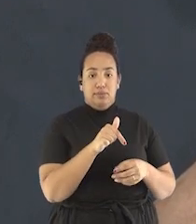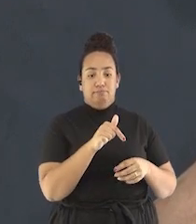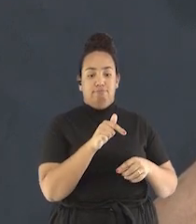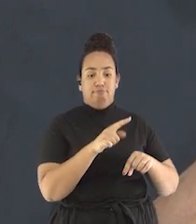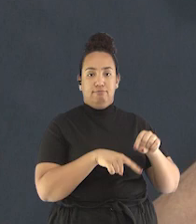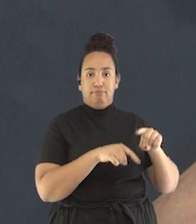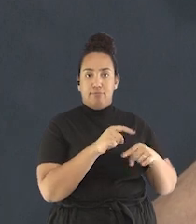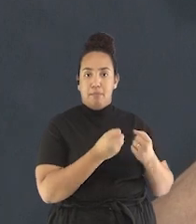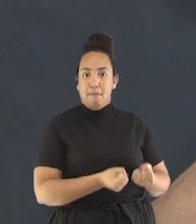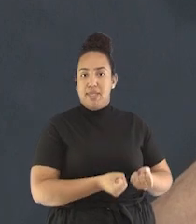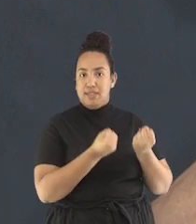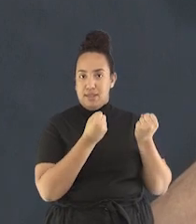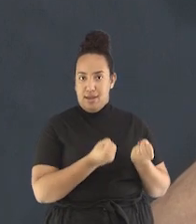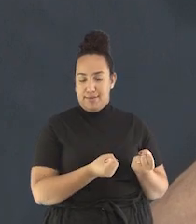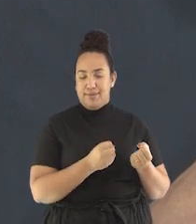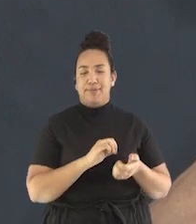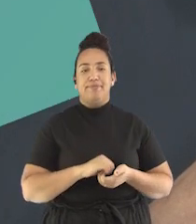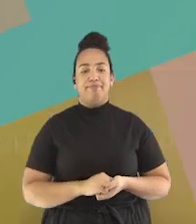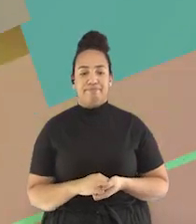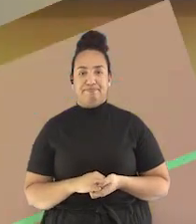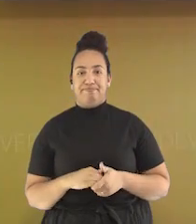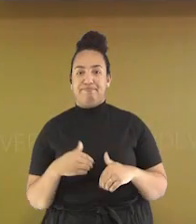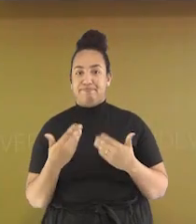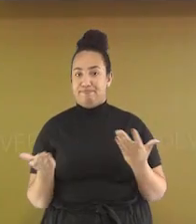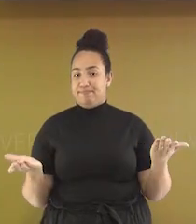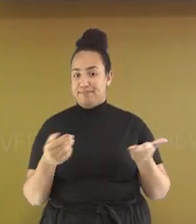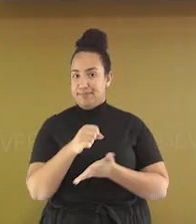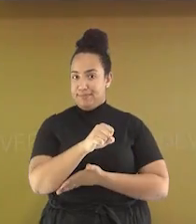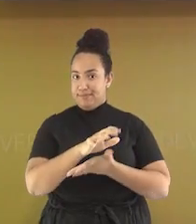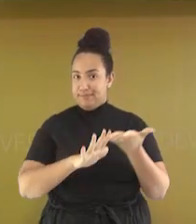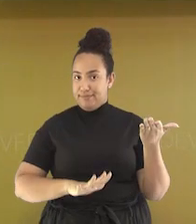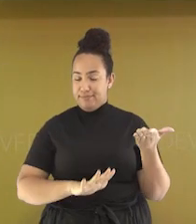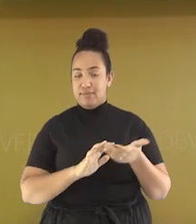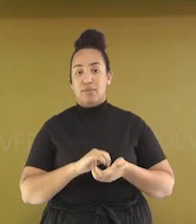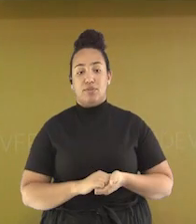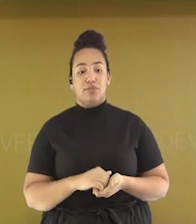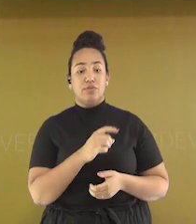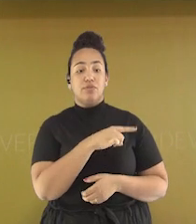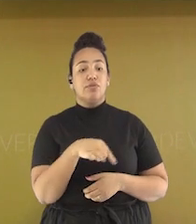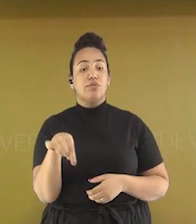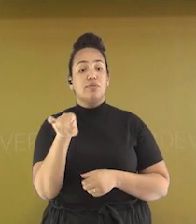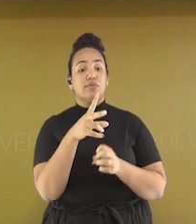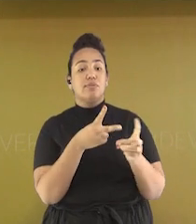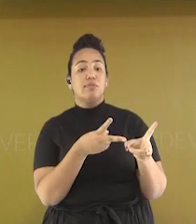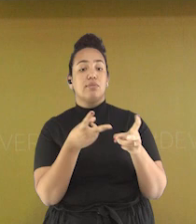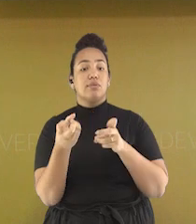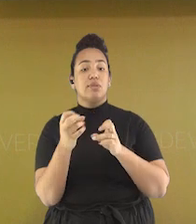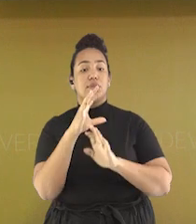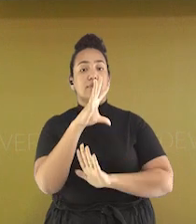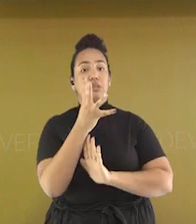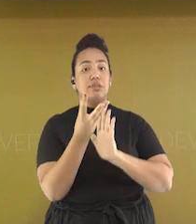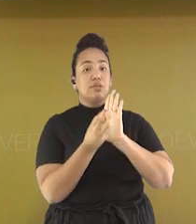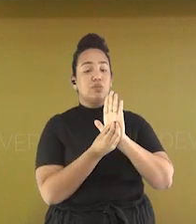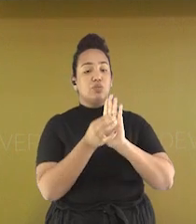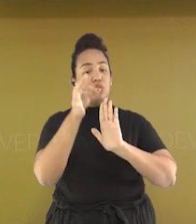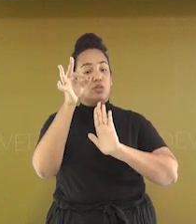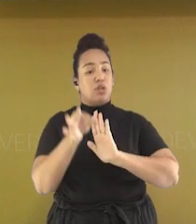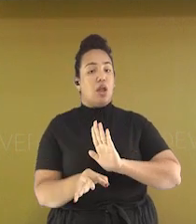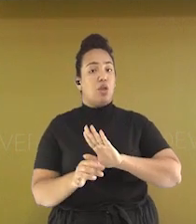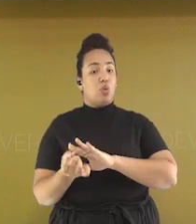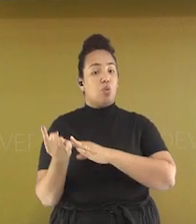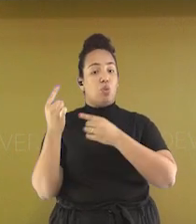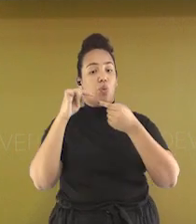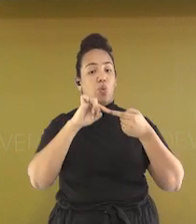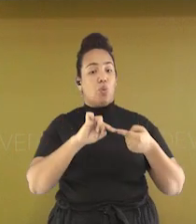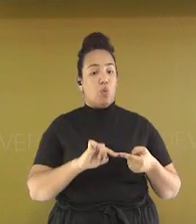de objetos mais pesados. Vamos fazer uma atividade? Identifique a unidade de medida